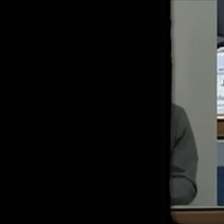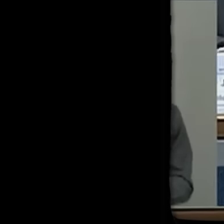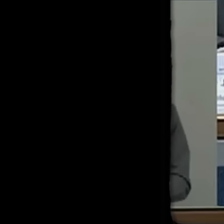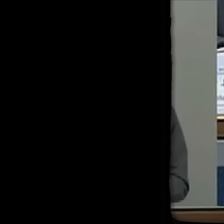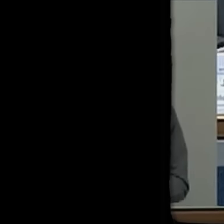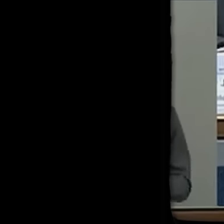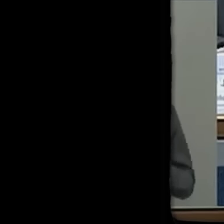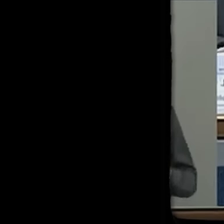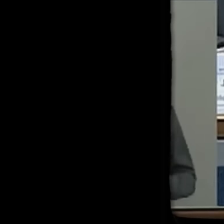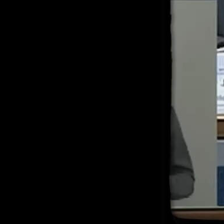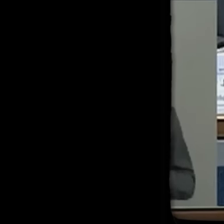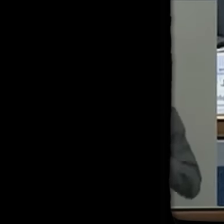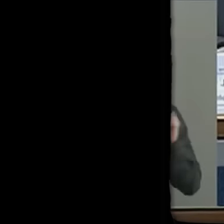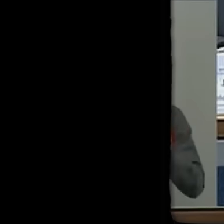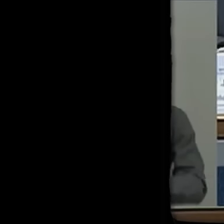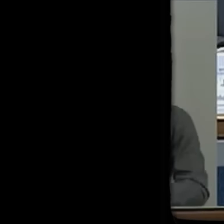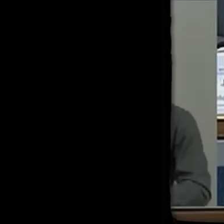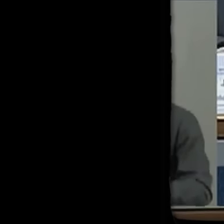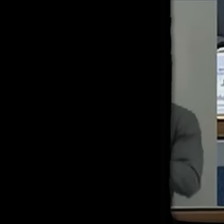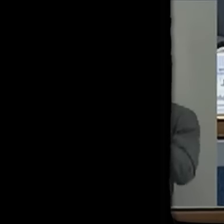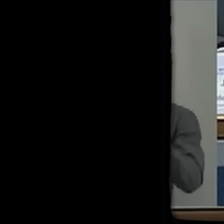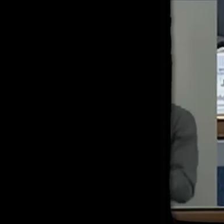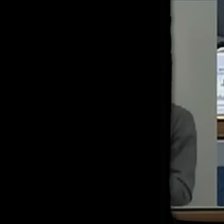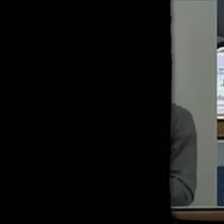Lá o senhor falou para mim que tudo isso é mentira.